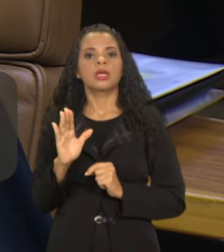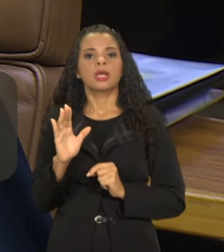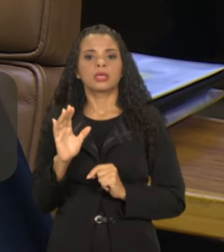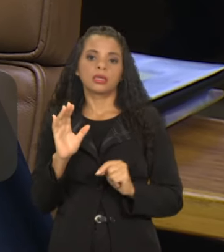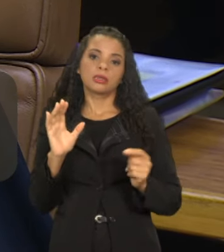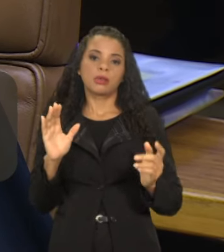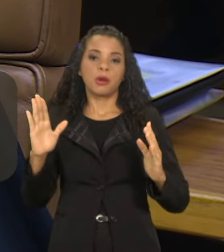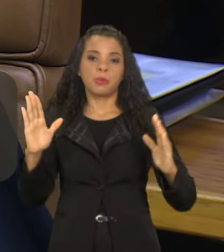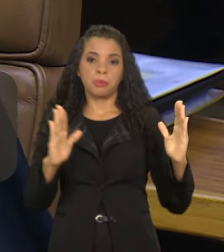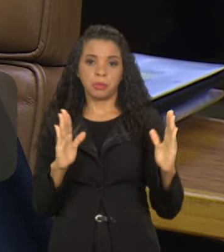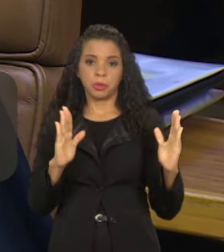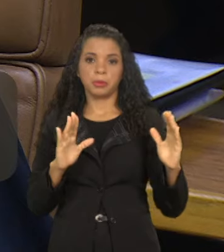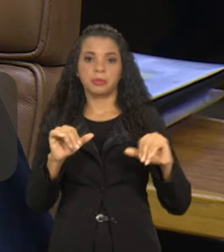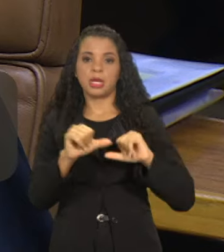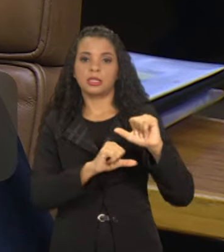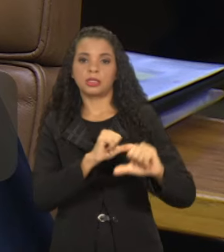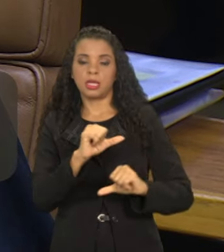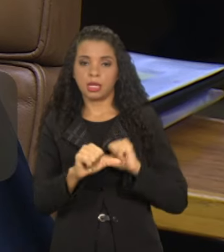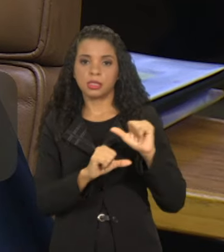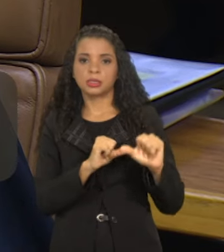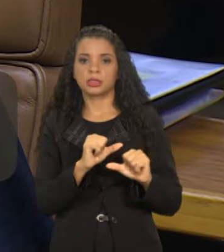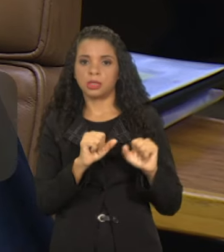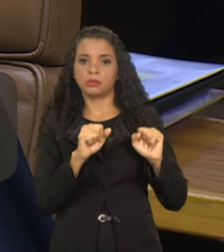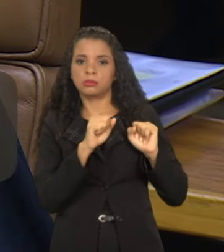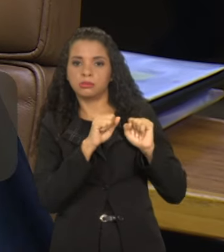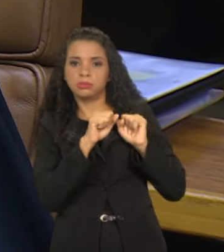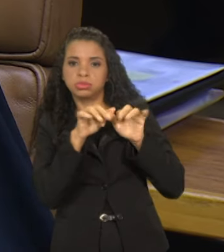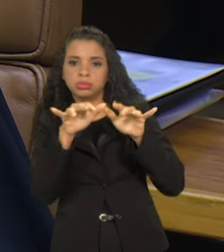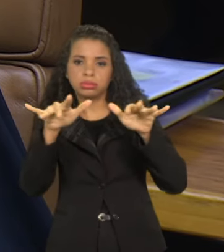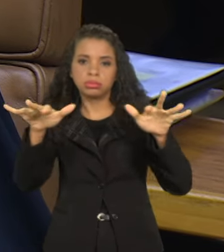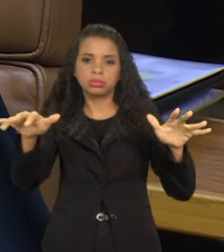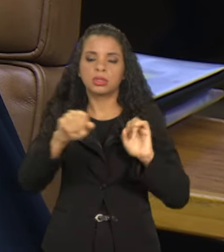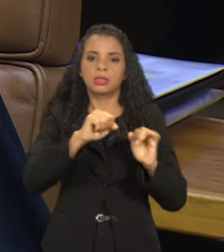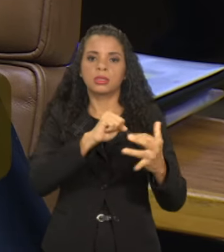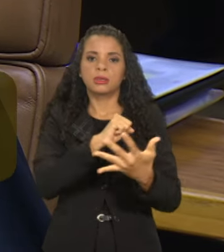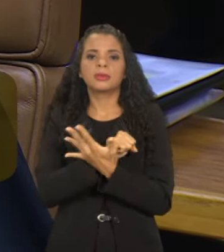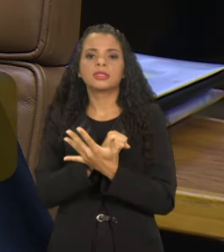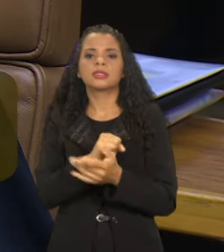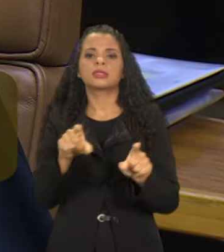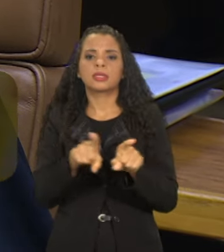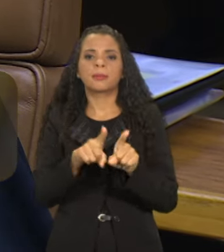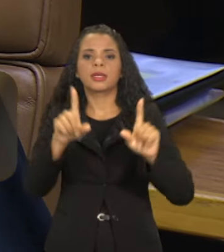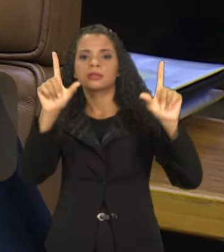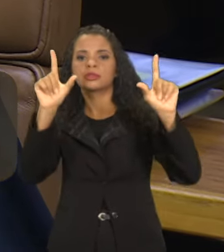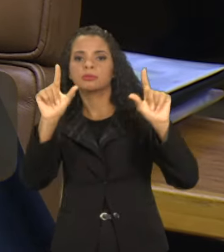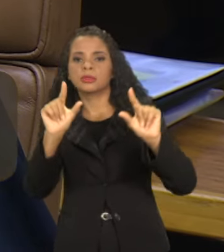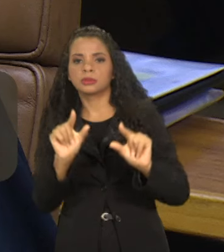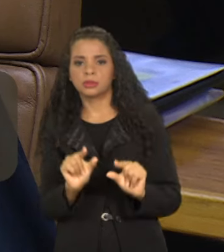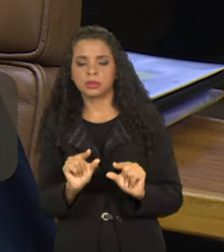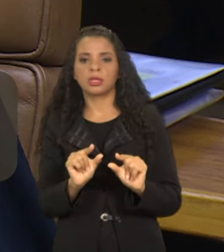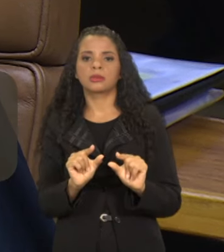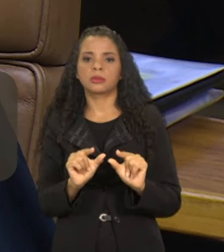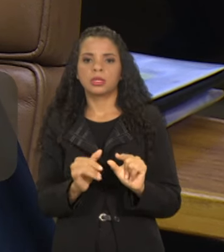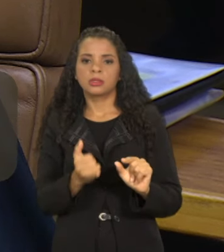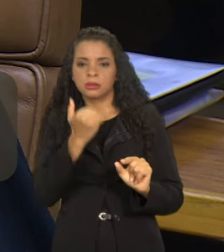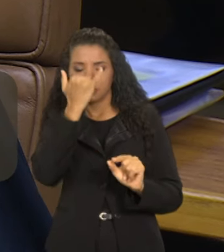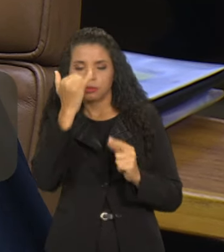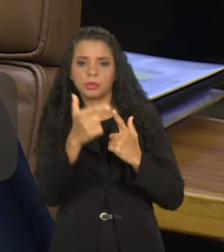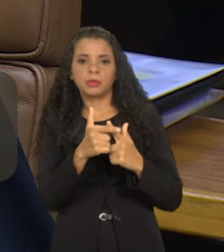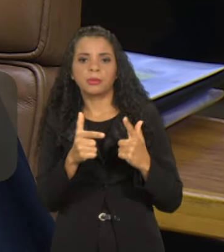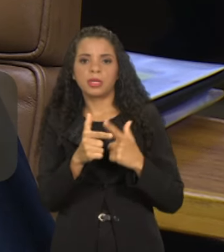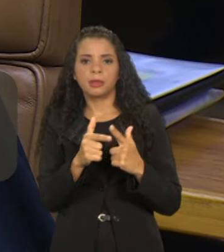cenário epidemiológico no Brasil e o arrefecimento dos efeitos da pandemia, os motivos que fundamentaram o ajuizamento da ação e a concessão